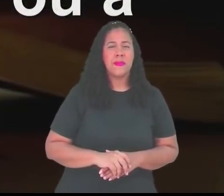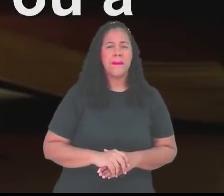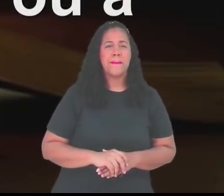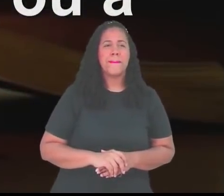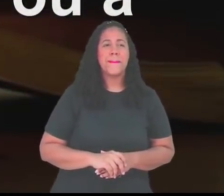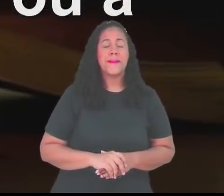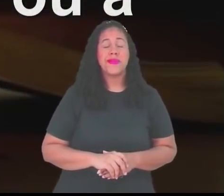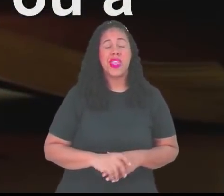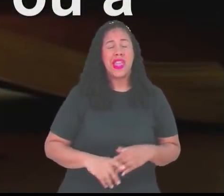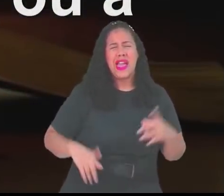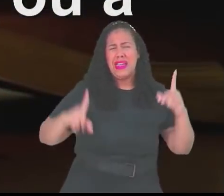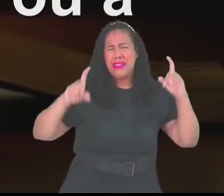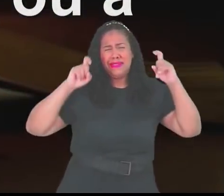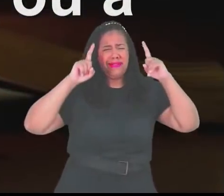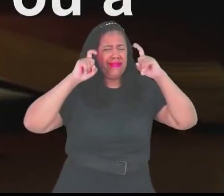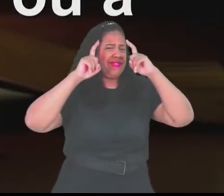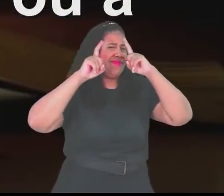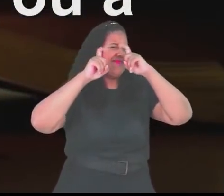A tribulação,